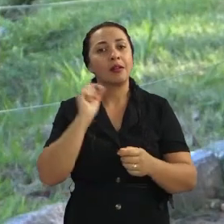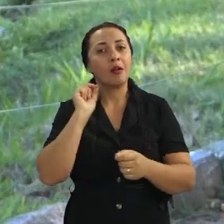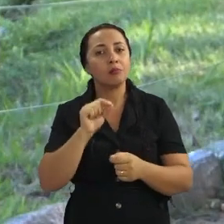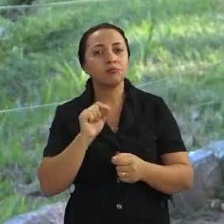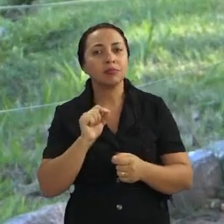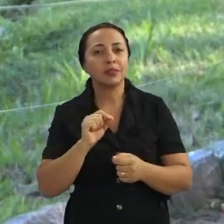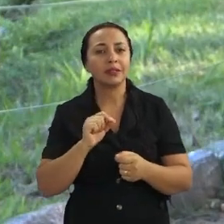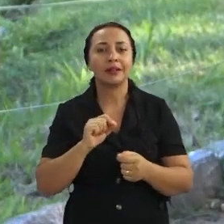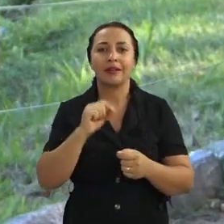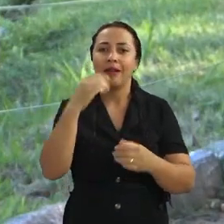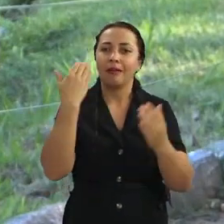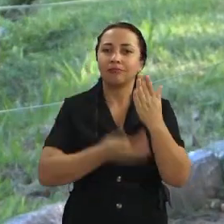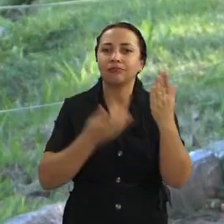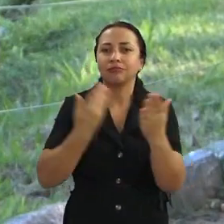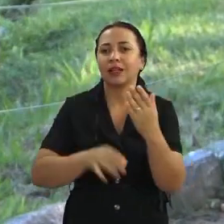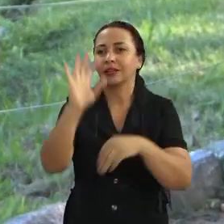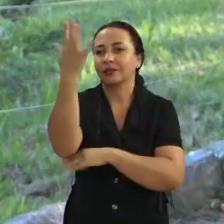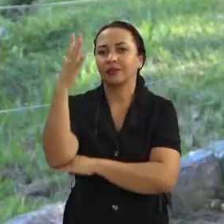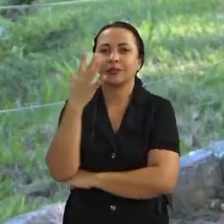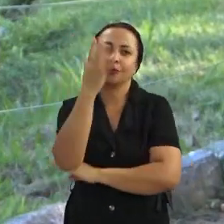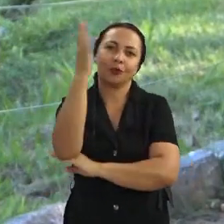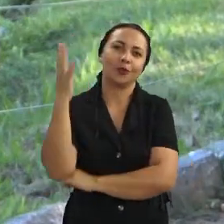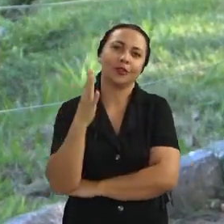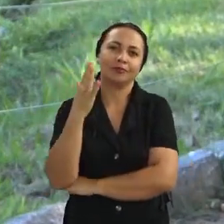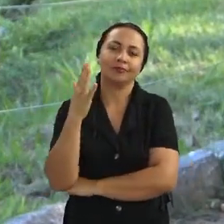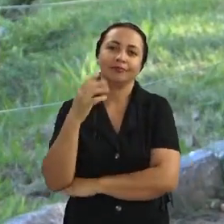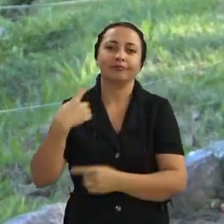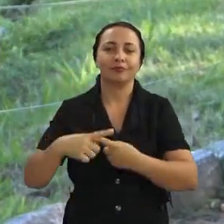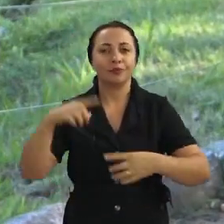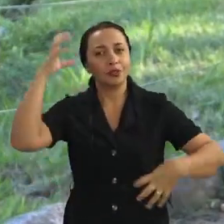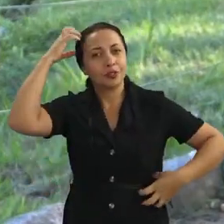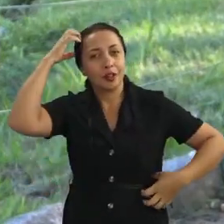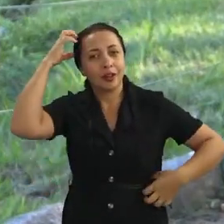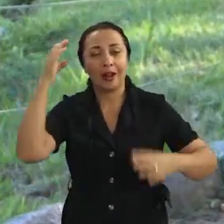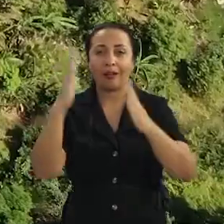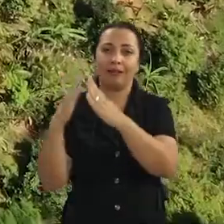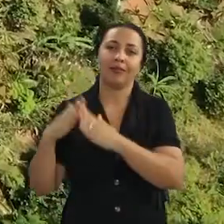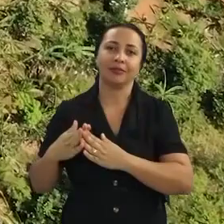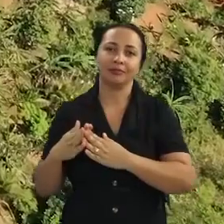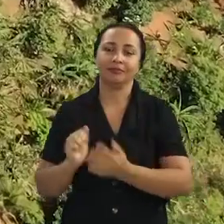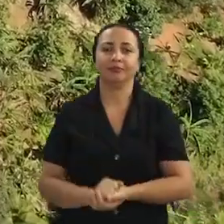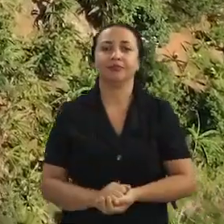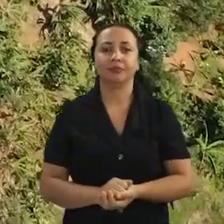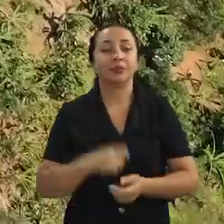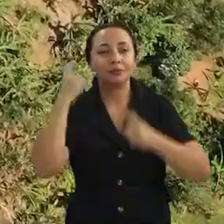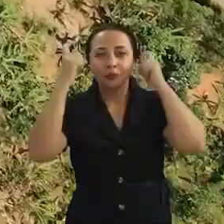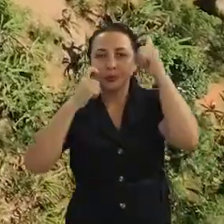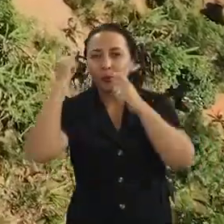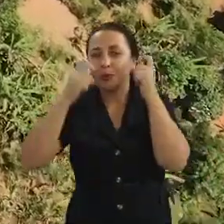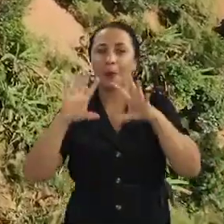espécies É principalmente a destruição das florestas que é o hábito principal dos primatas